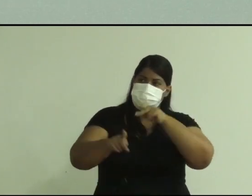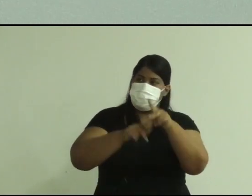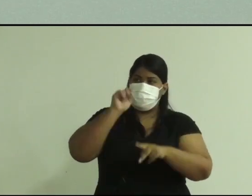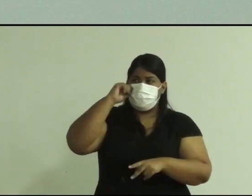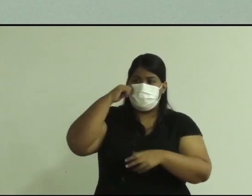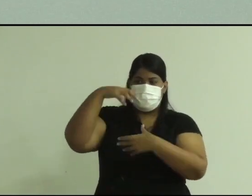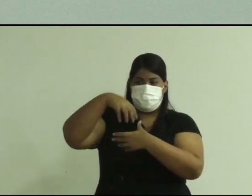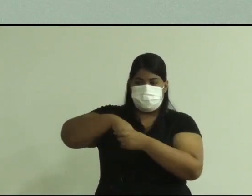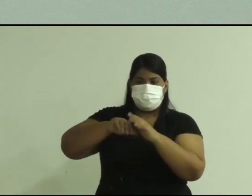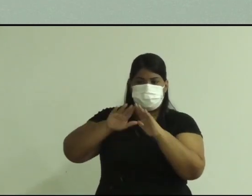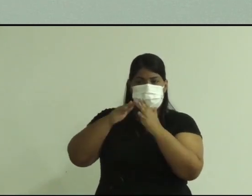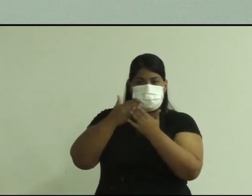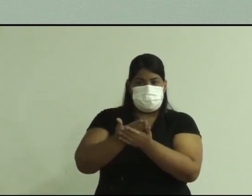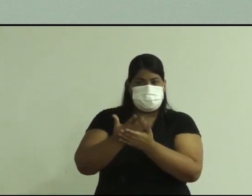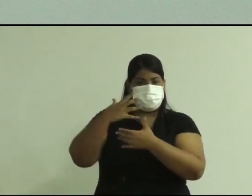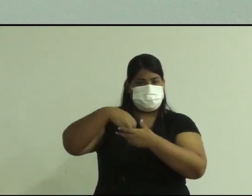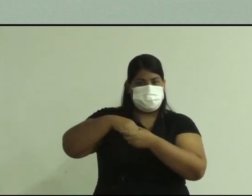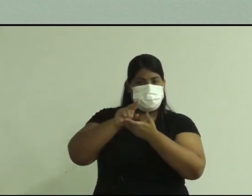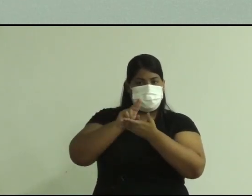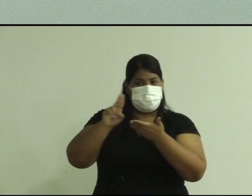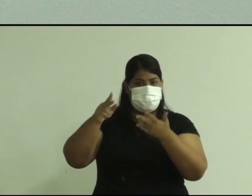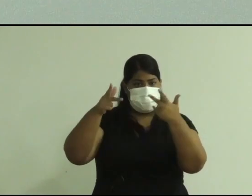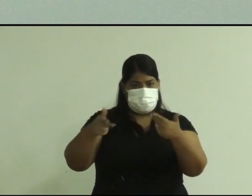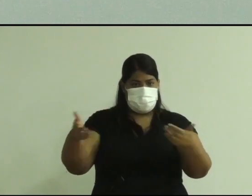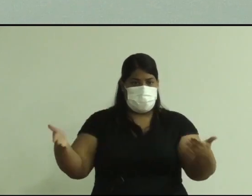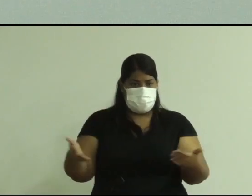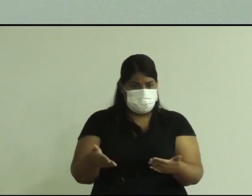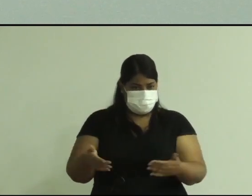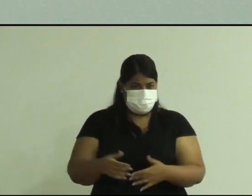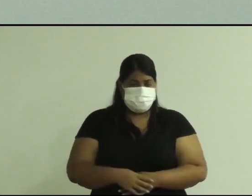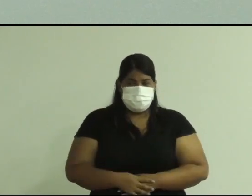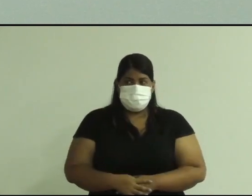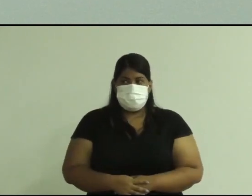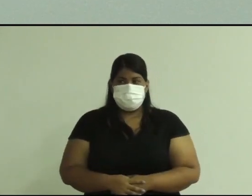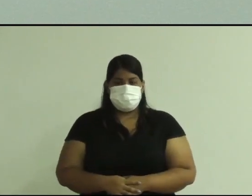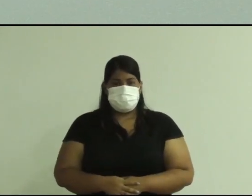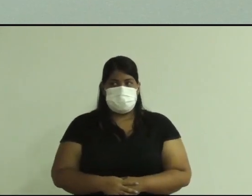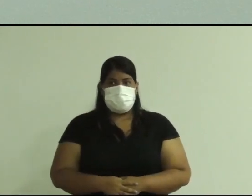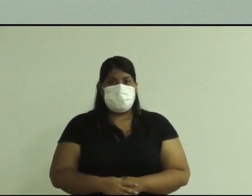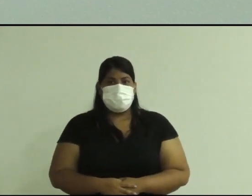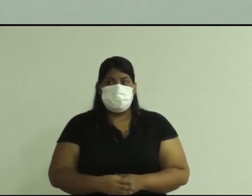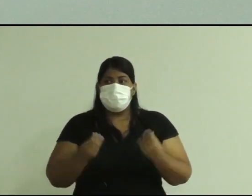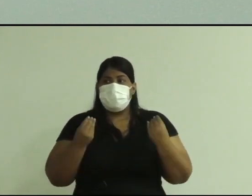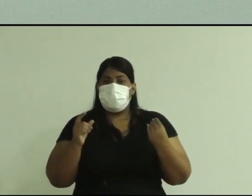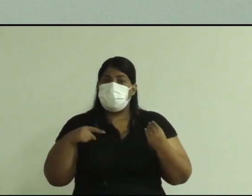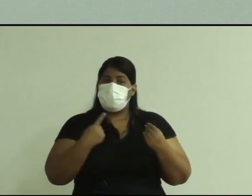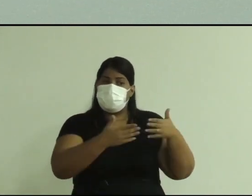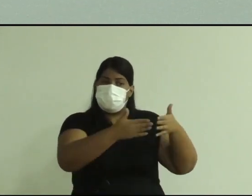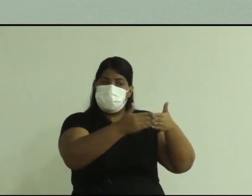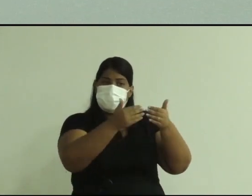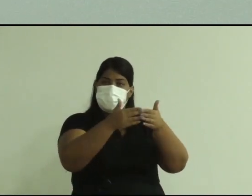dentro das escolas, dentro das universidades, como a gente está fazendo aqui agora, Quantas vezes a gente pode pedir aos